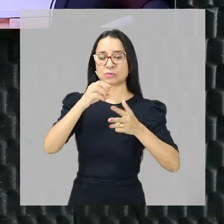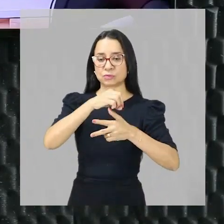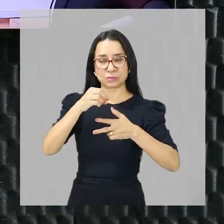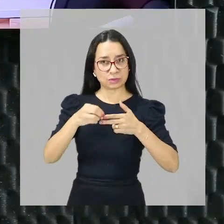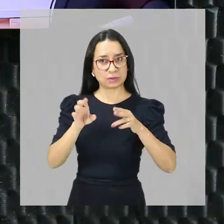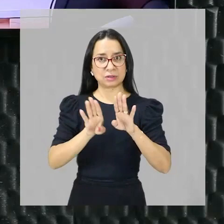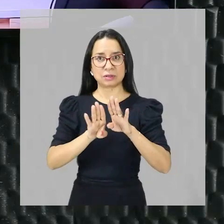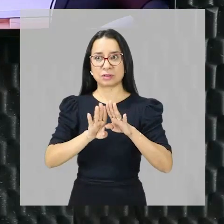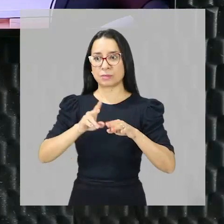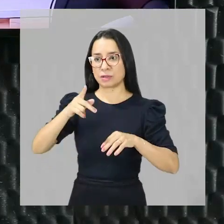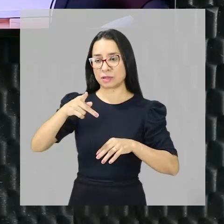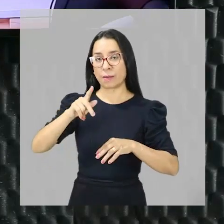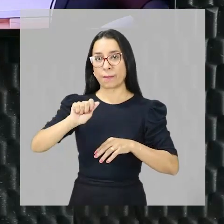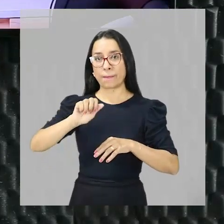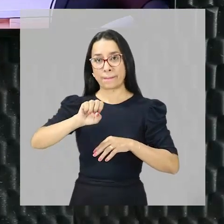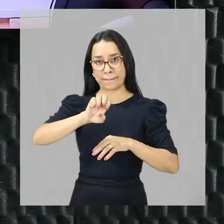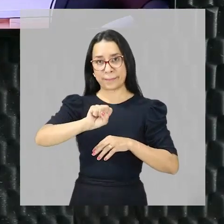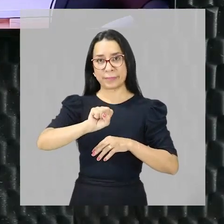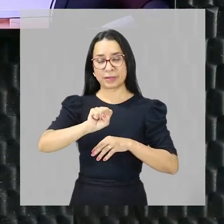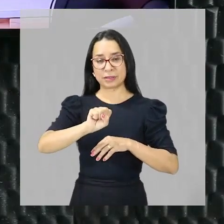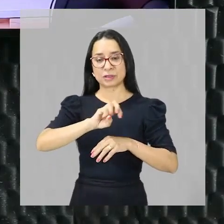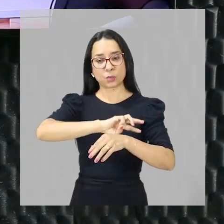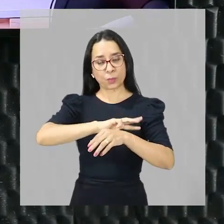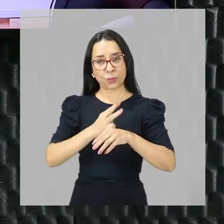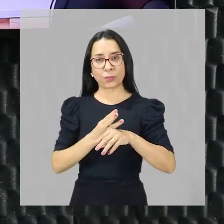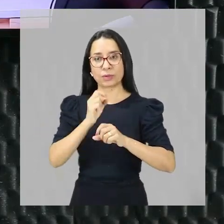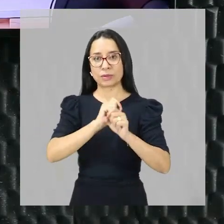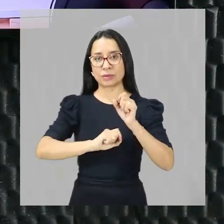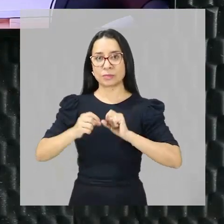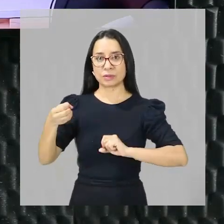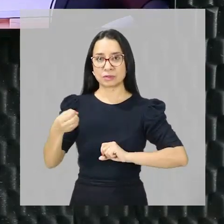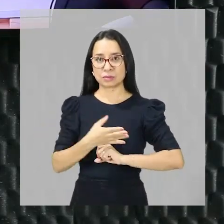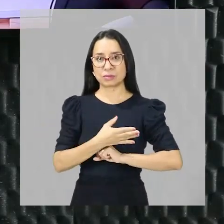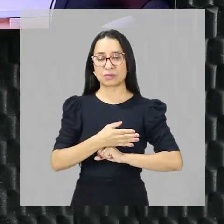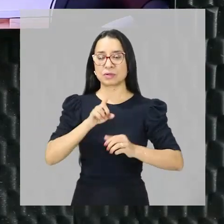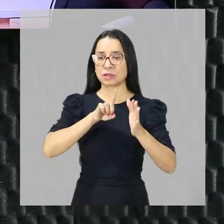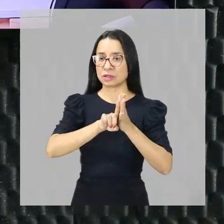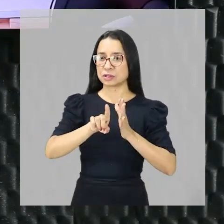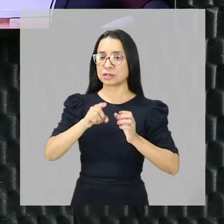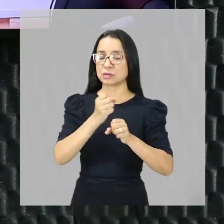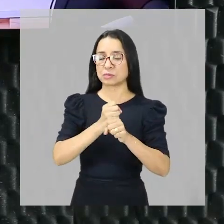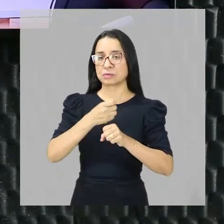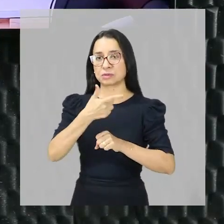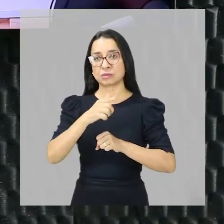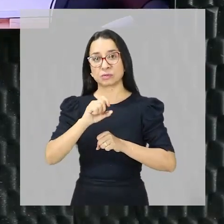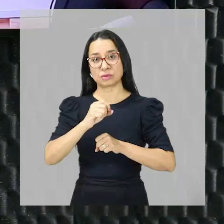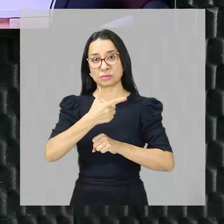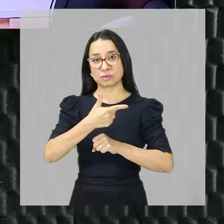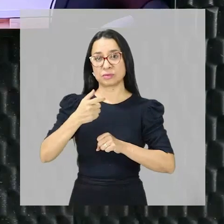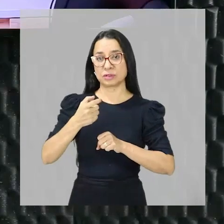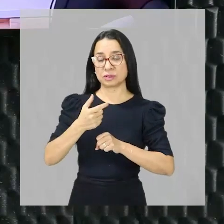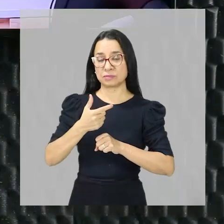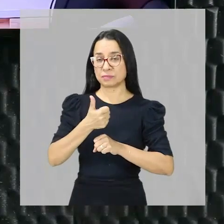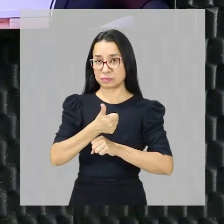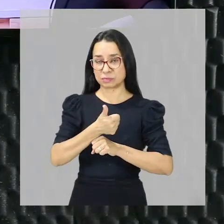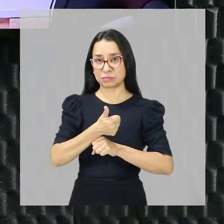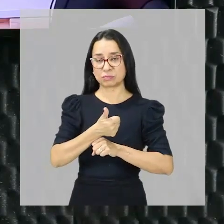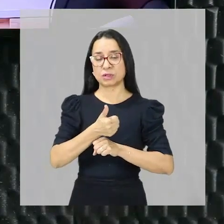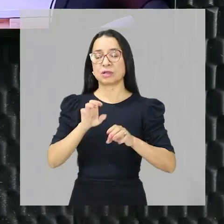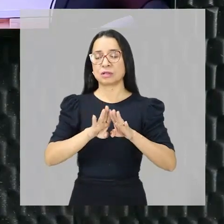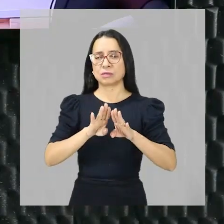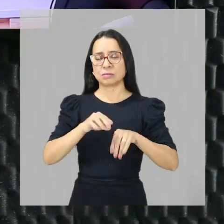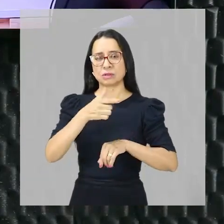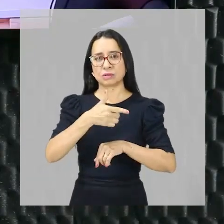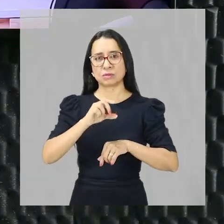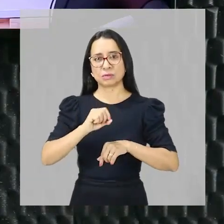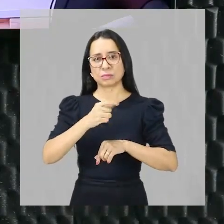do PAS, e recentes, questões aí de 2021, questões de 2020, ou seja, tudo muito atualizado. Além, claro,